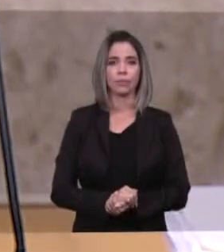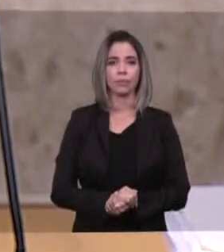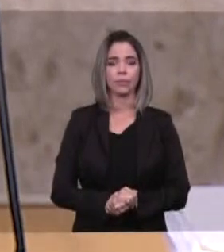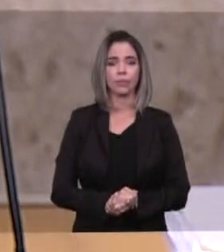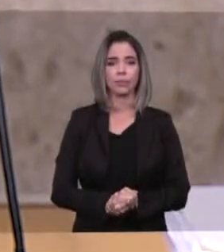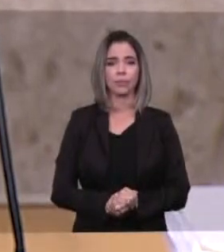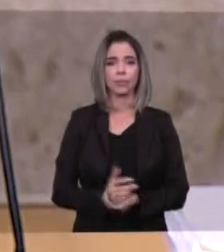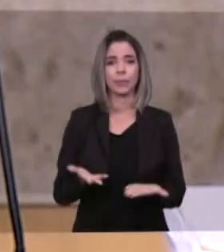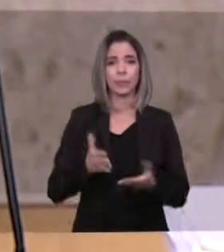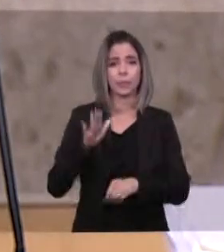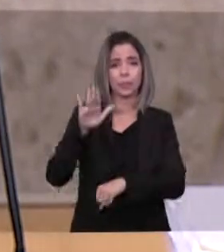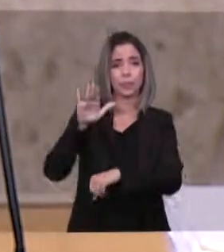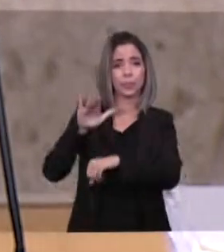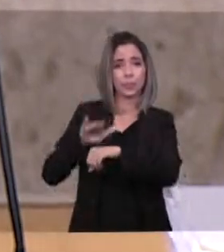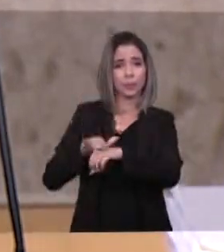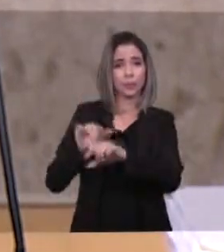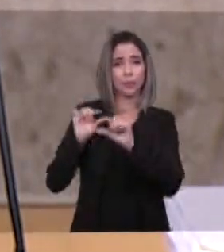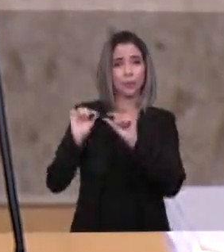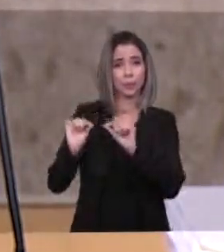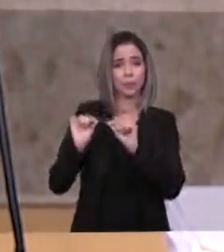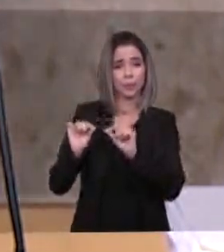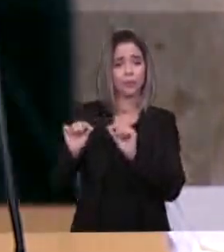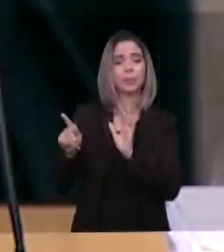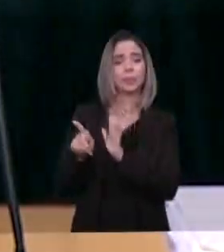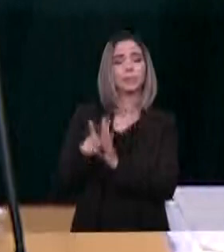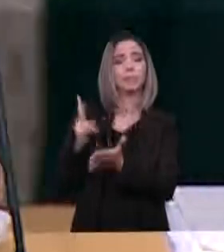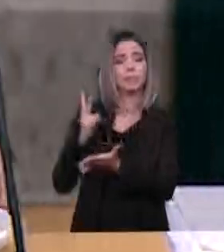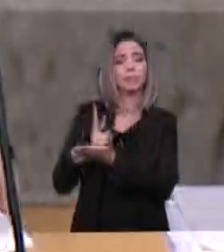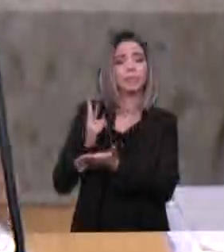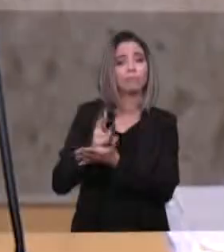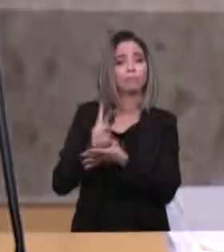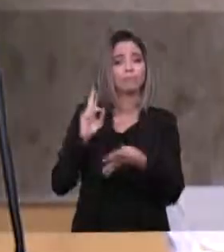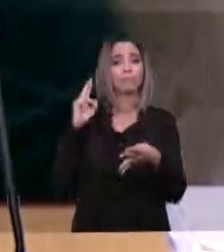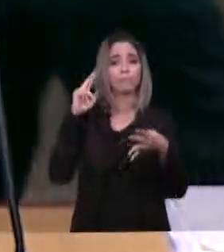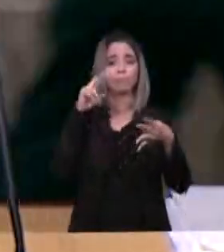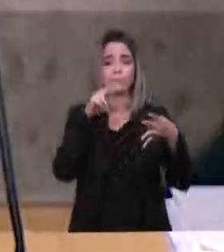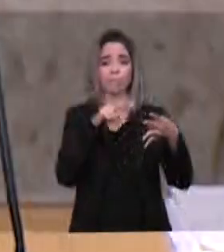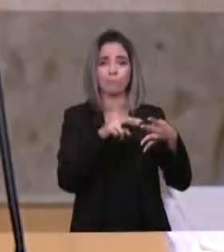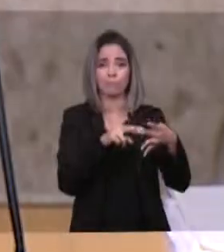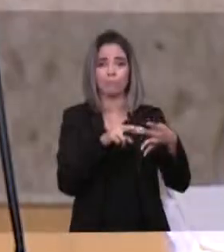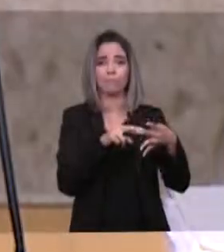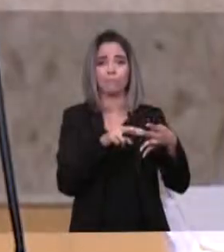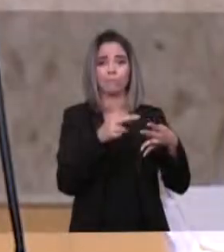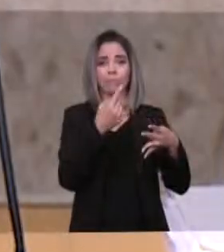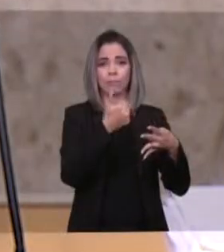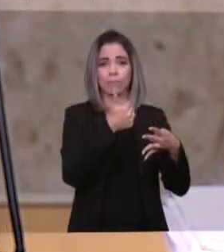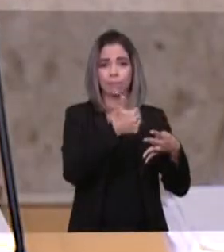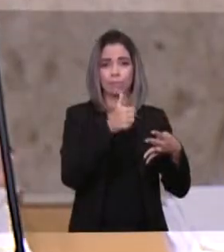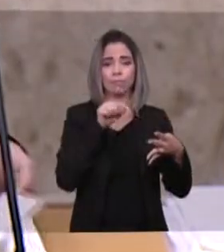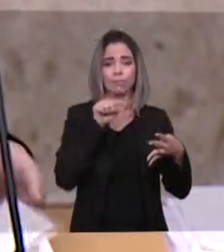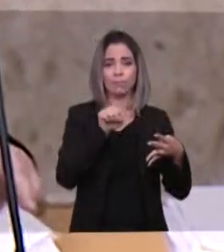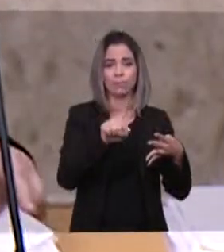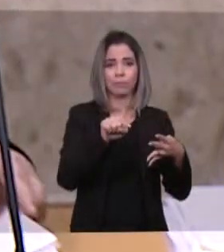Chamo a julgamento para continuidade o recurso extraordinário